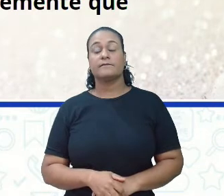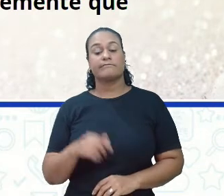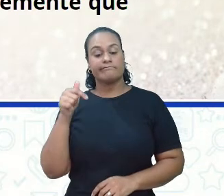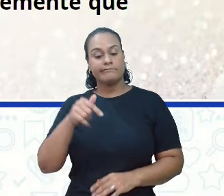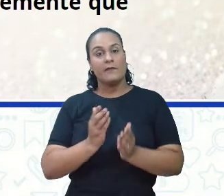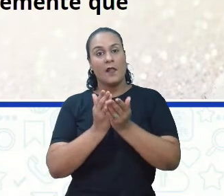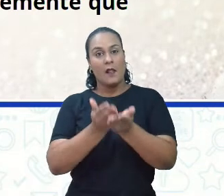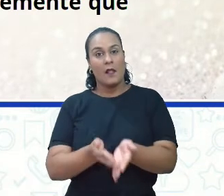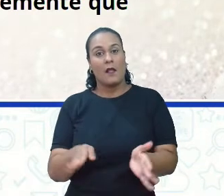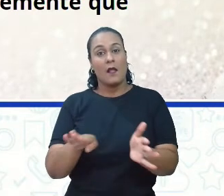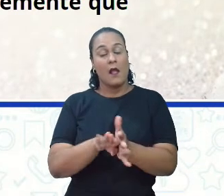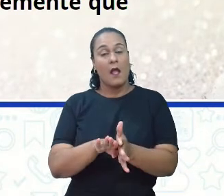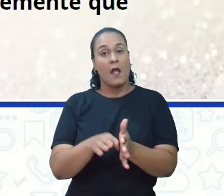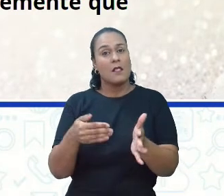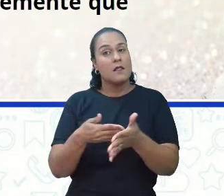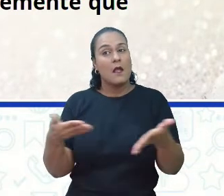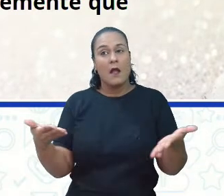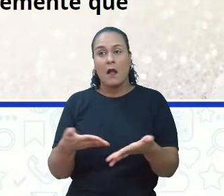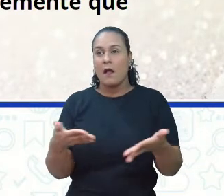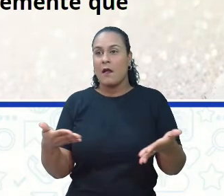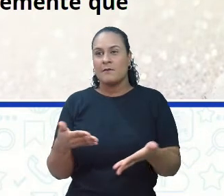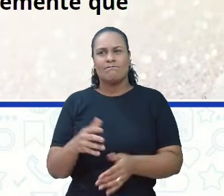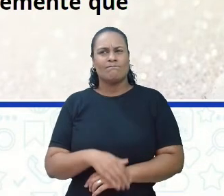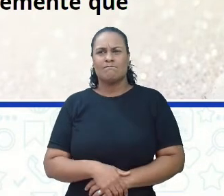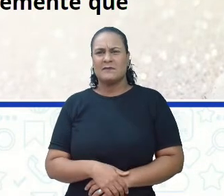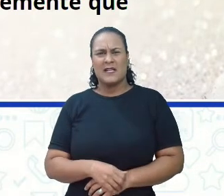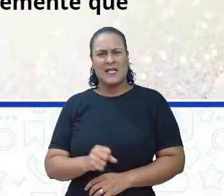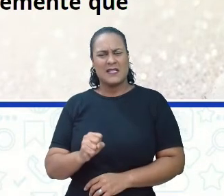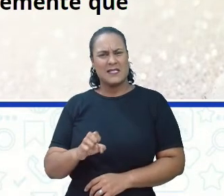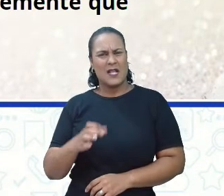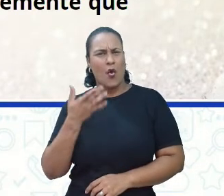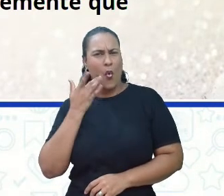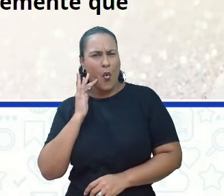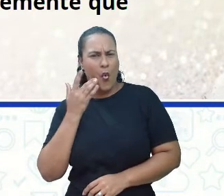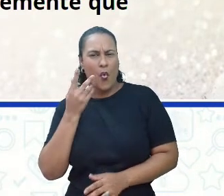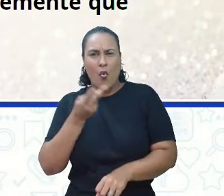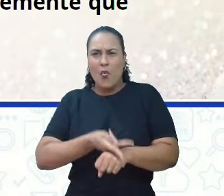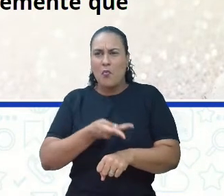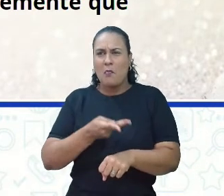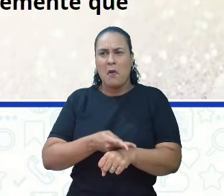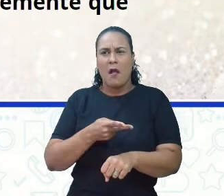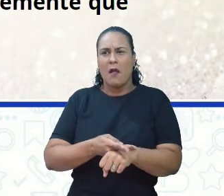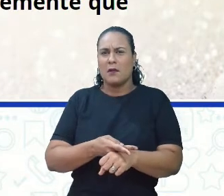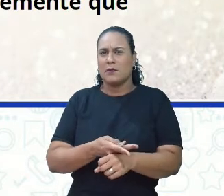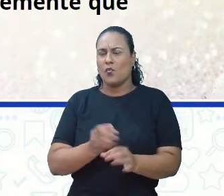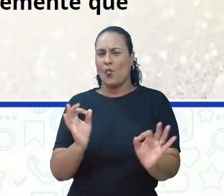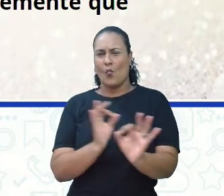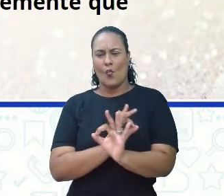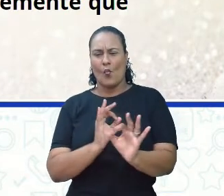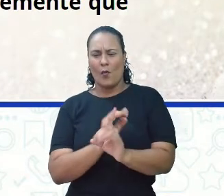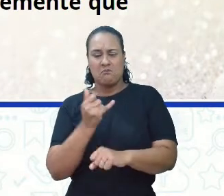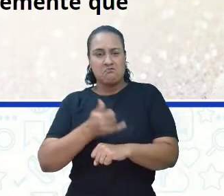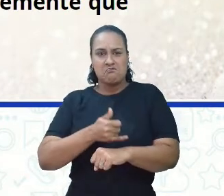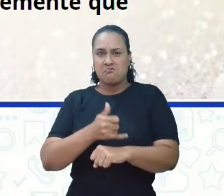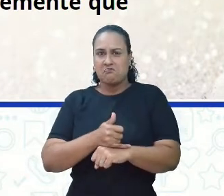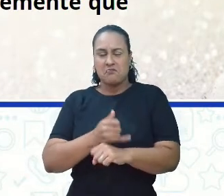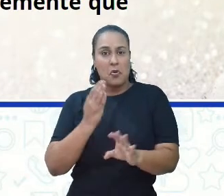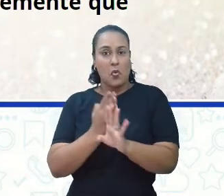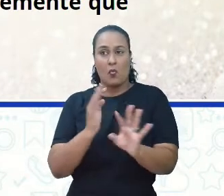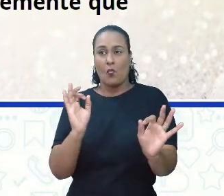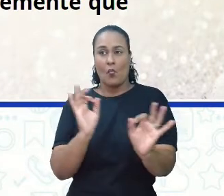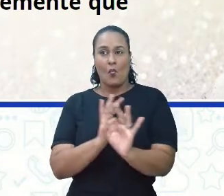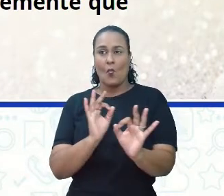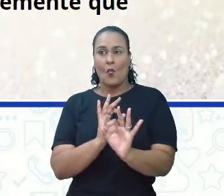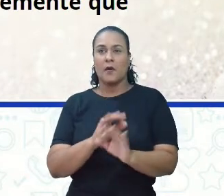na terra, até agora, não podemos saber que haja ouro, nem prata, nem coisa alguma de metal ou ferro, nem lhe